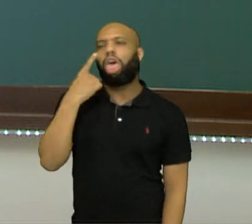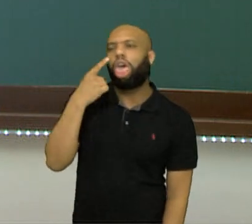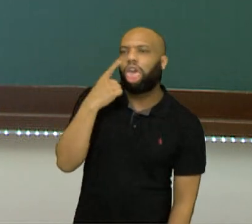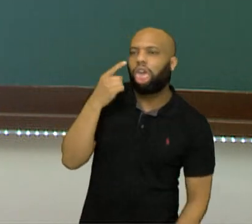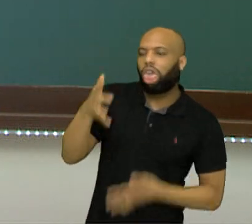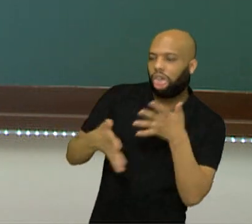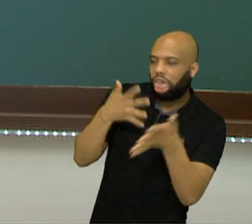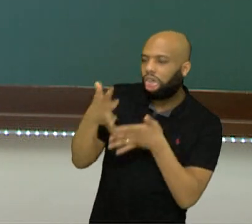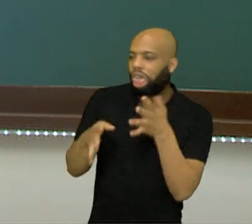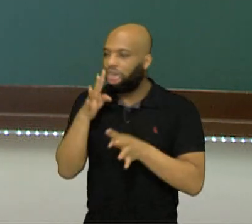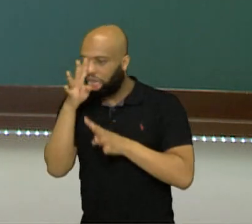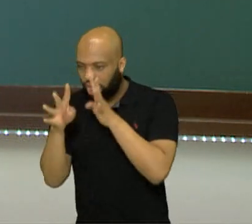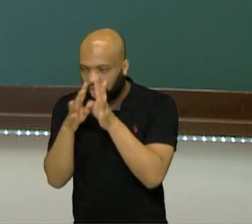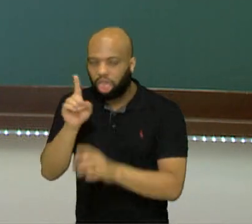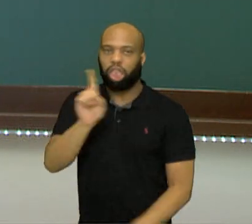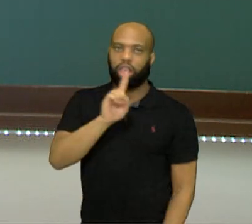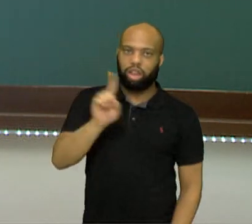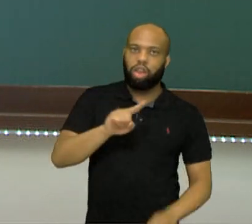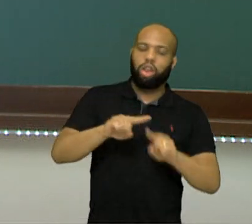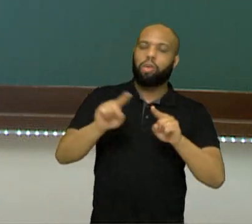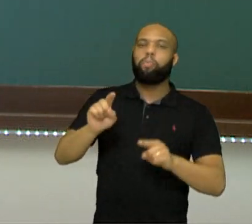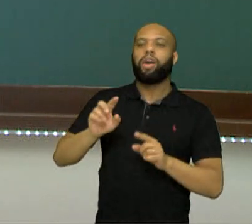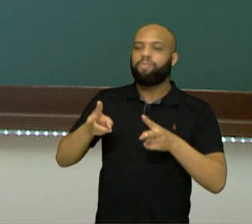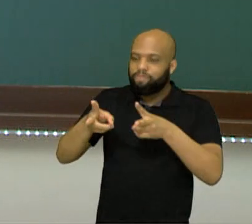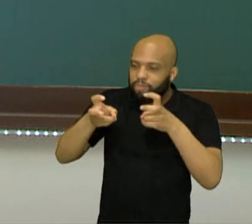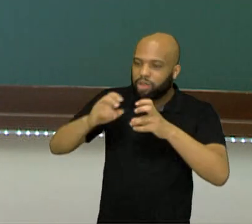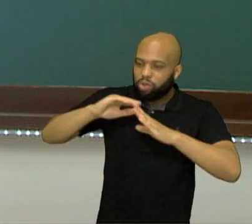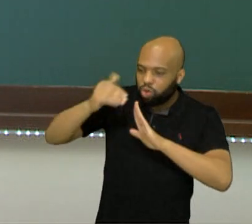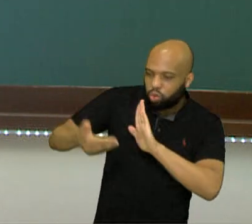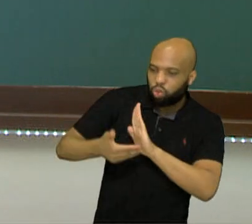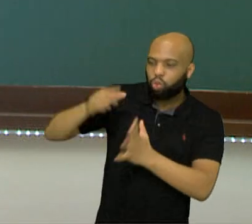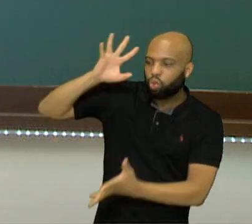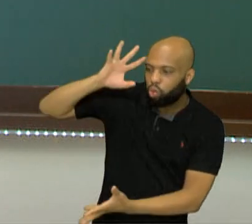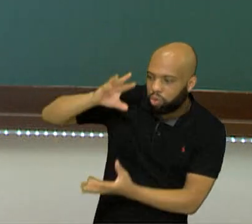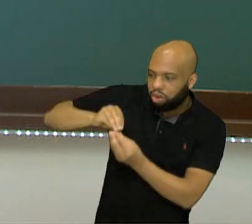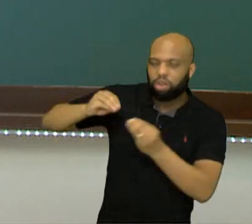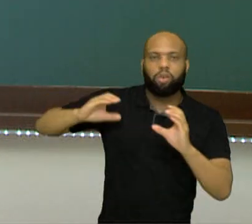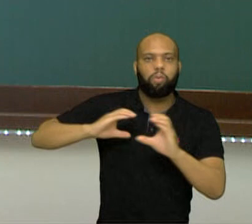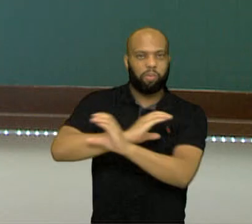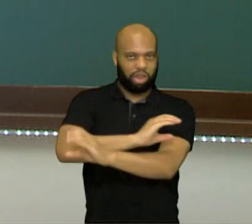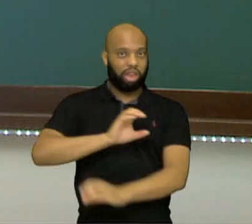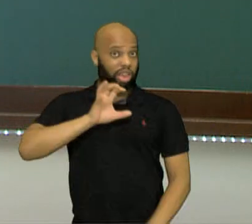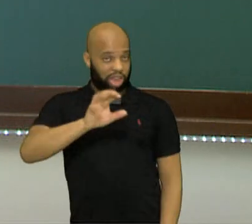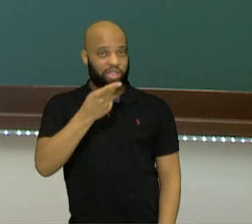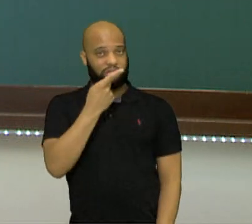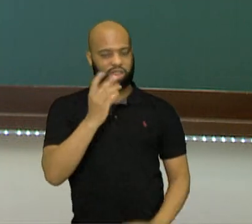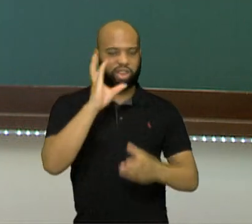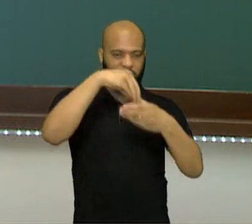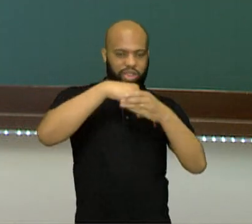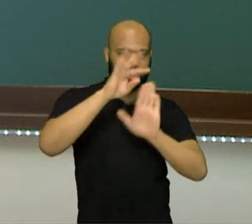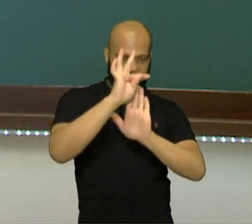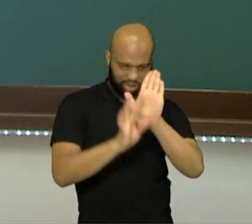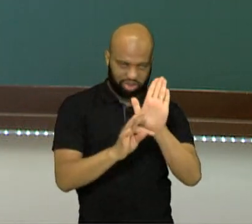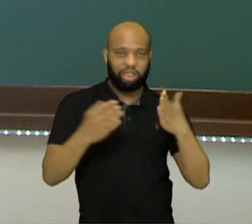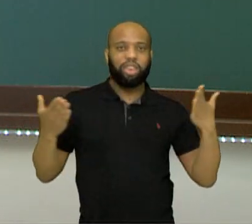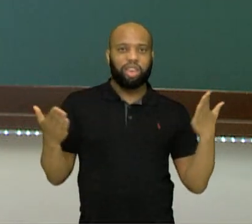com os olhos, com os sorrisos. Percebe? Então, é isso que ela está trabalhando aqui no texto. Vamos ver aqui uma atividade